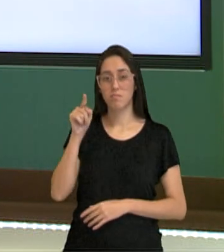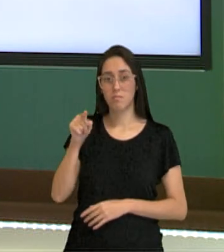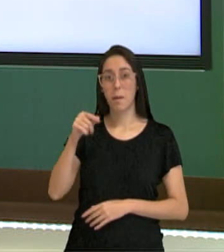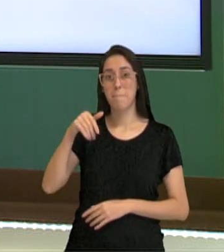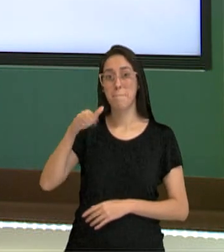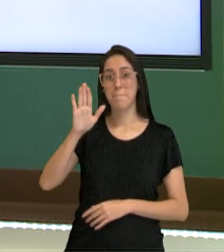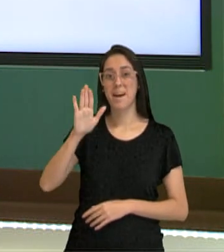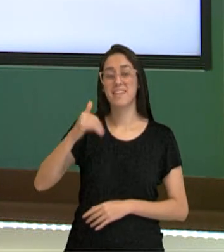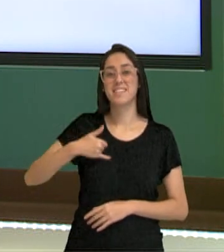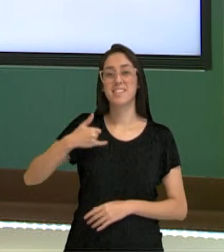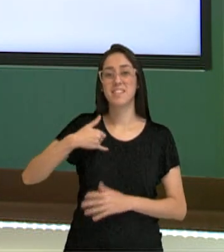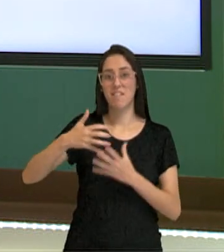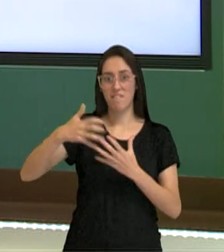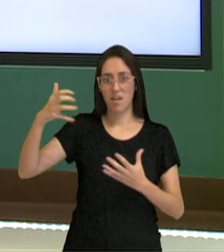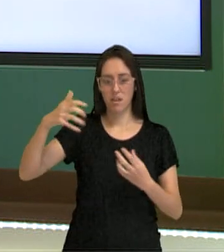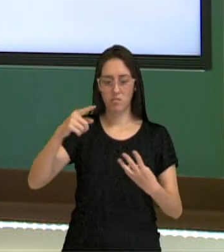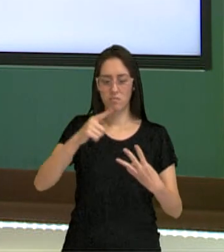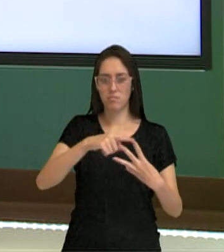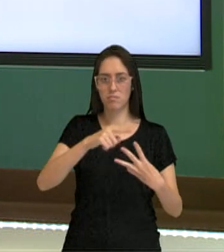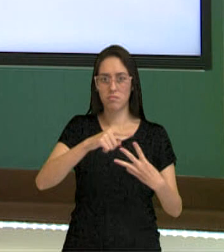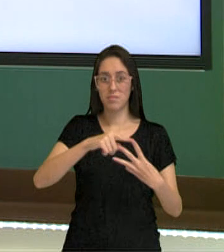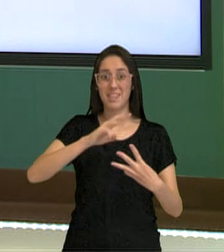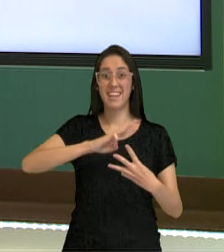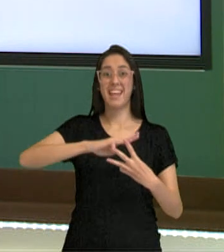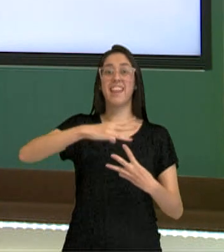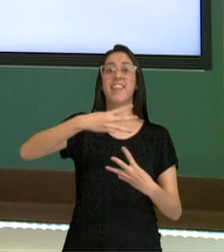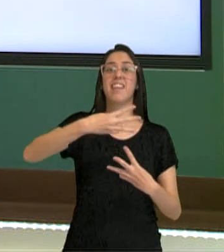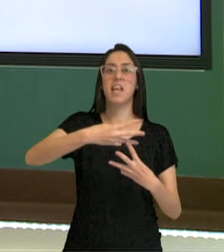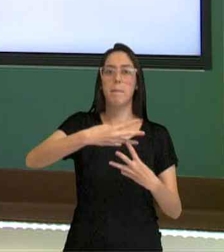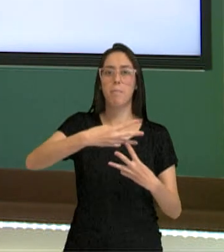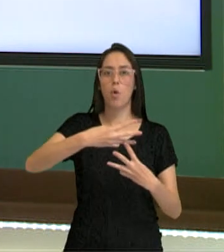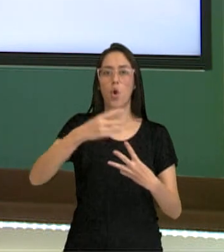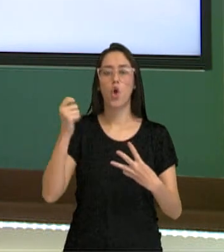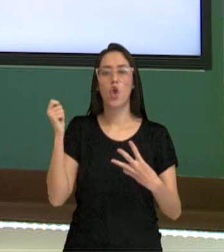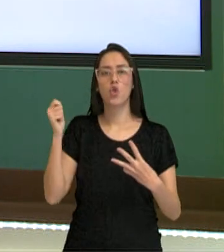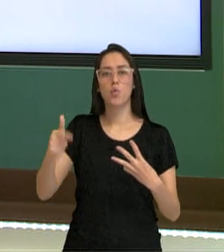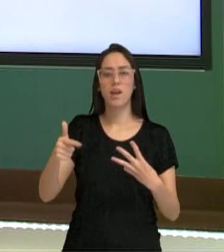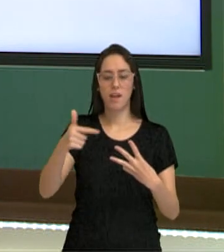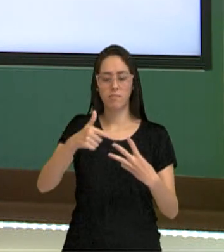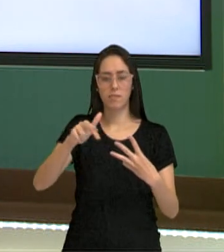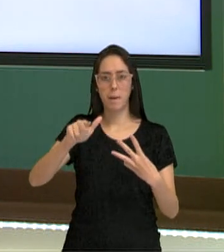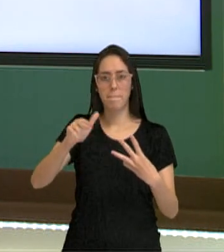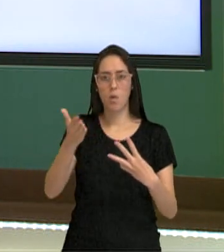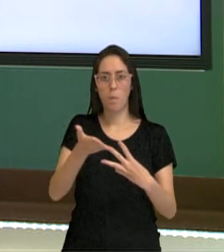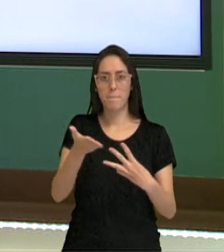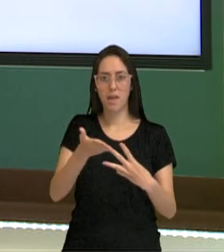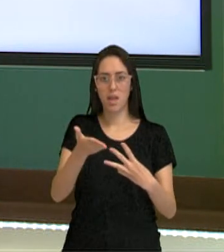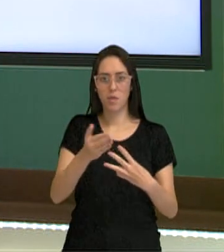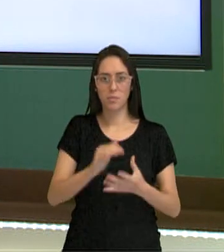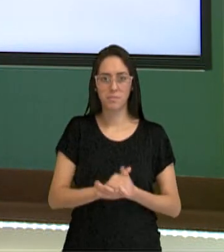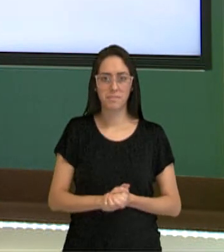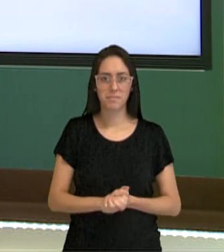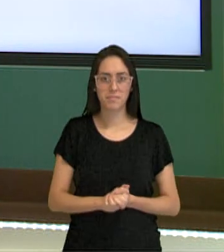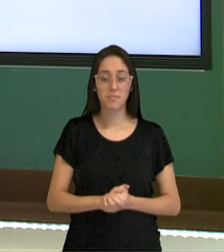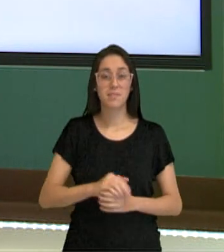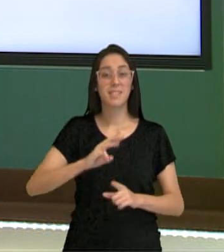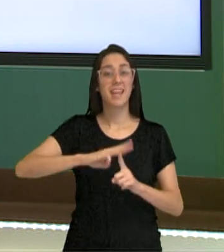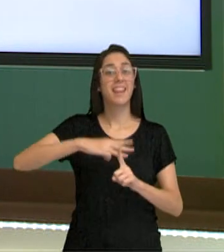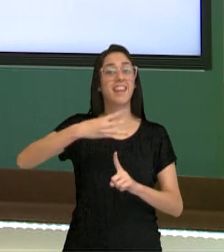o triplo do irmão do meio. O irmão do meio recebeu 2V, ó. O triplo